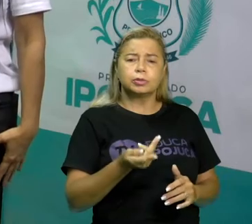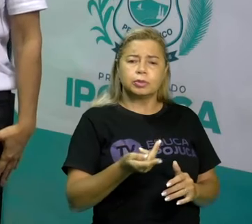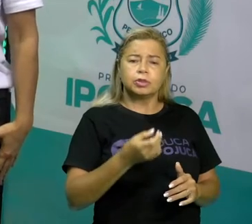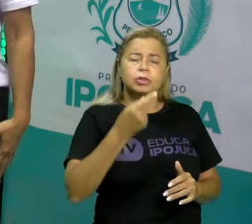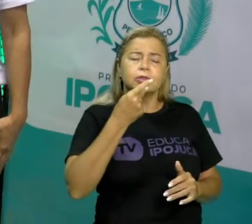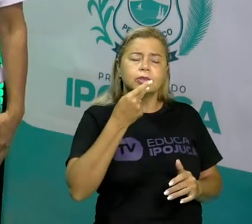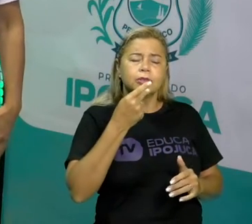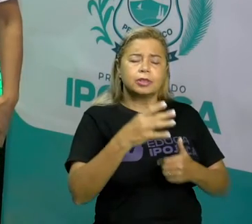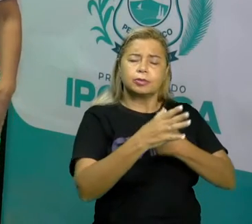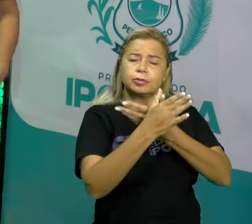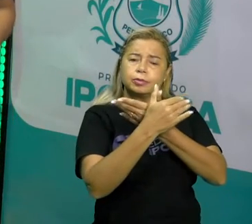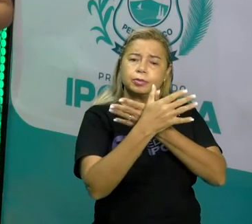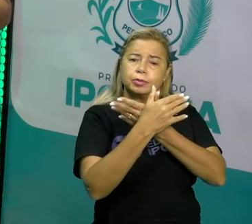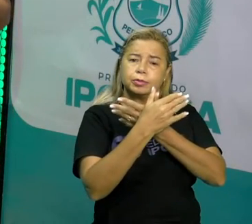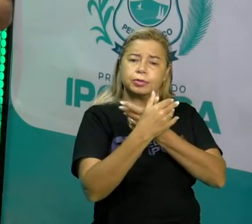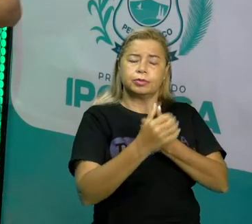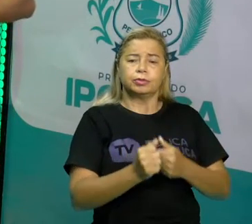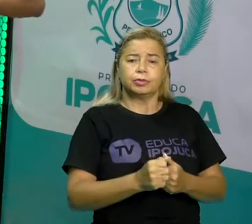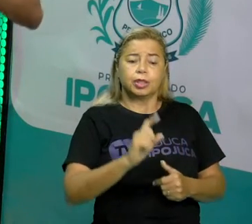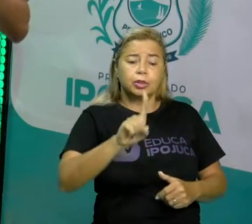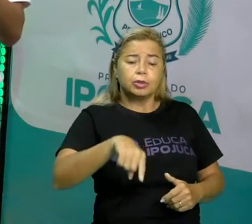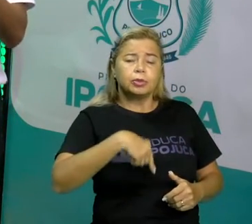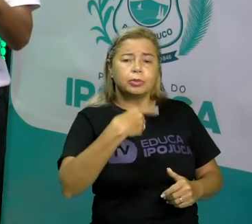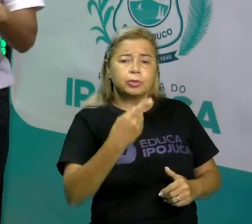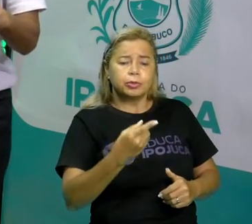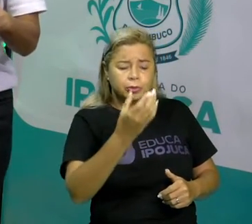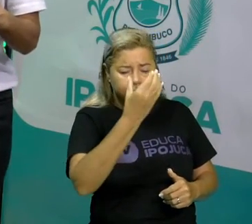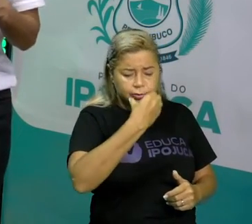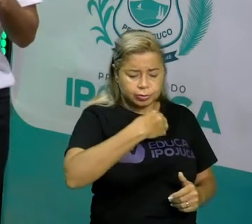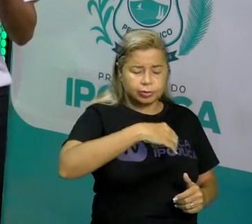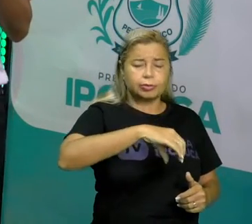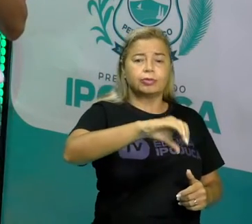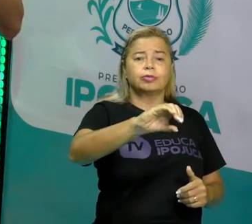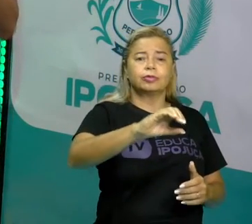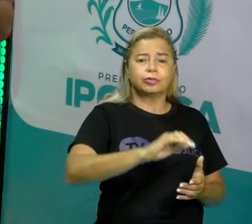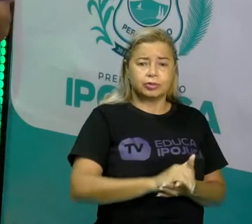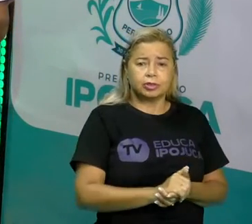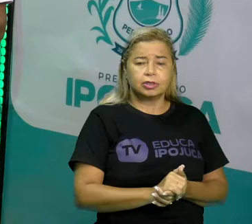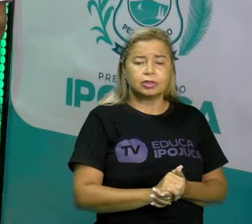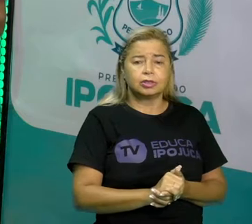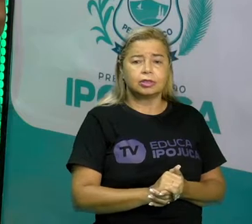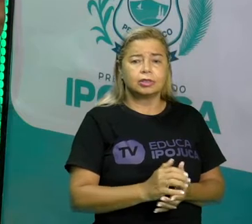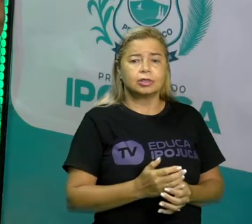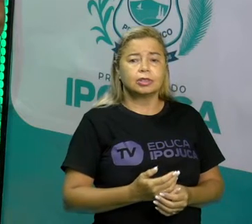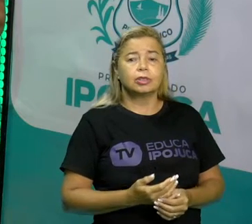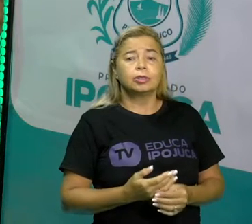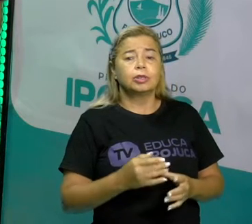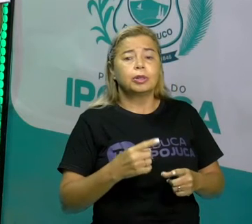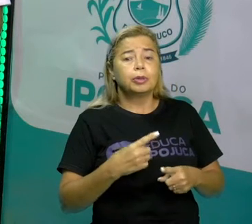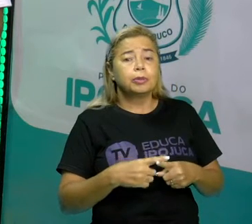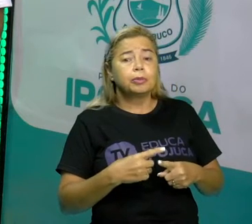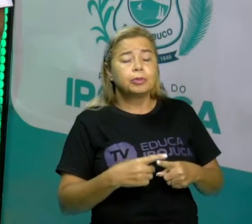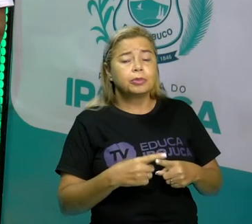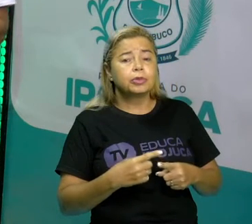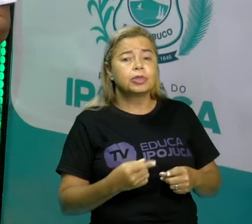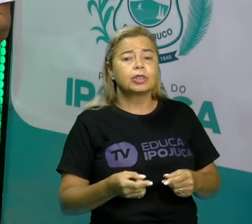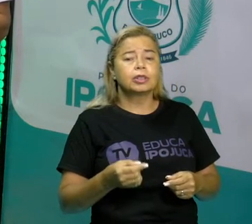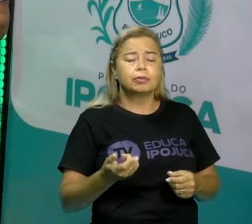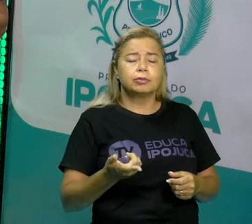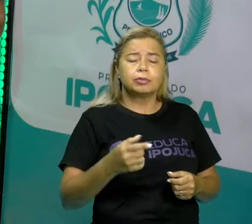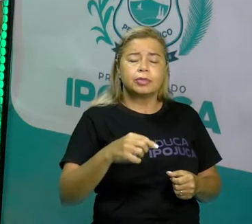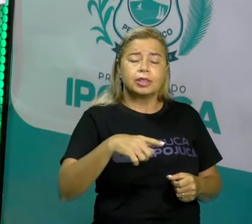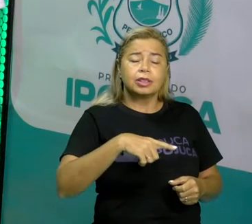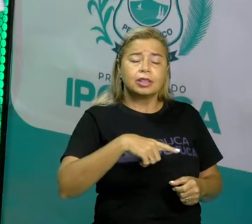As borboletas brincam na luz, o elefante já vai pelo caminho. E assim para você entender o que é uma compreensão